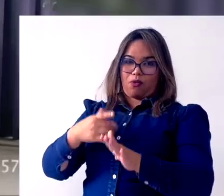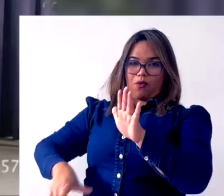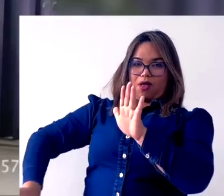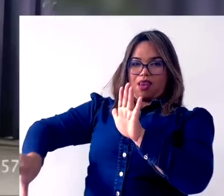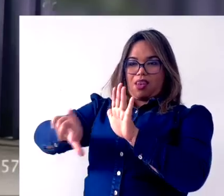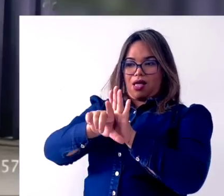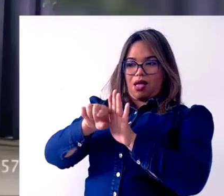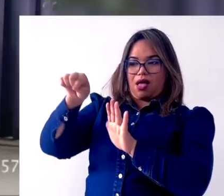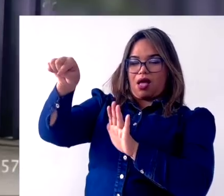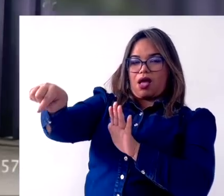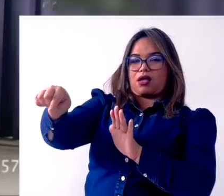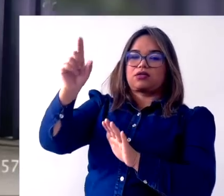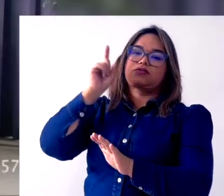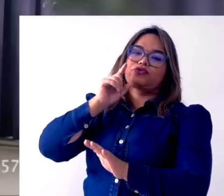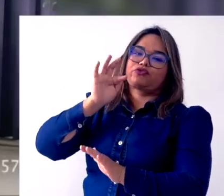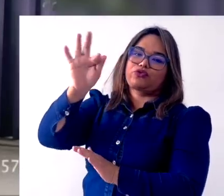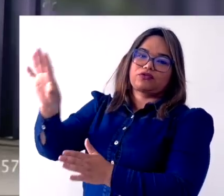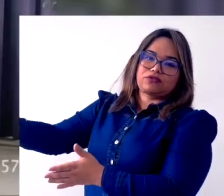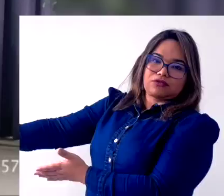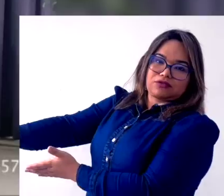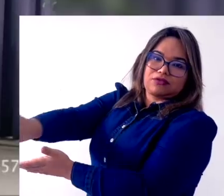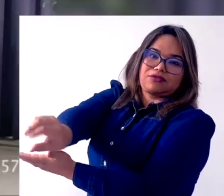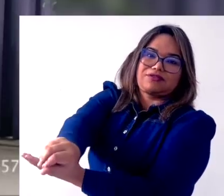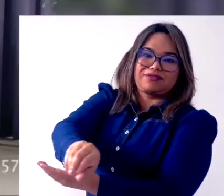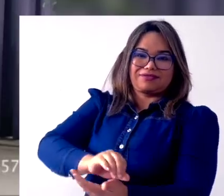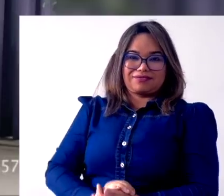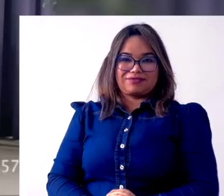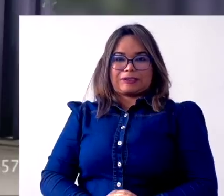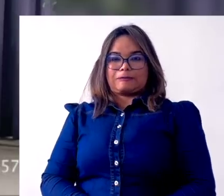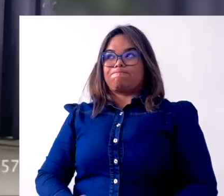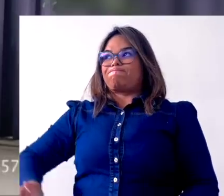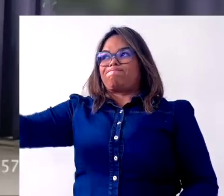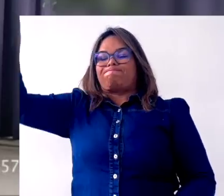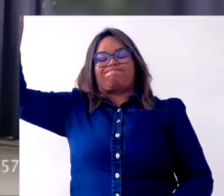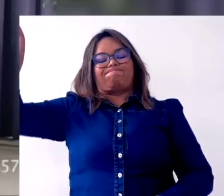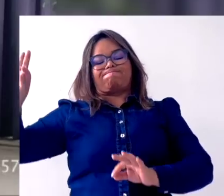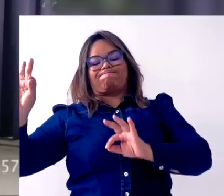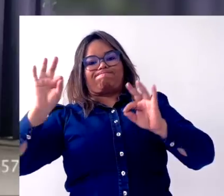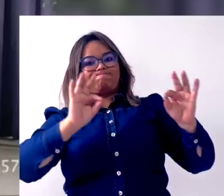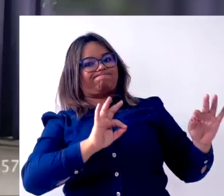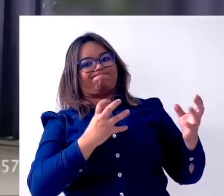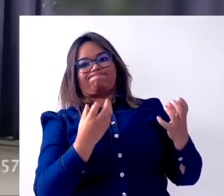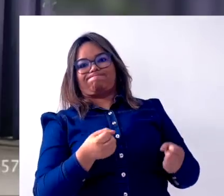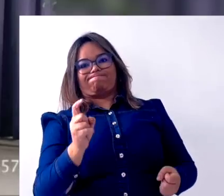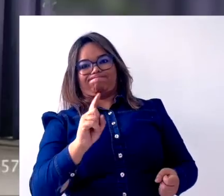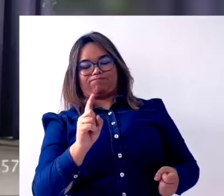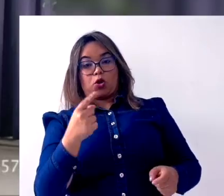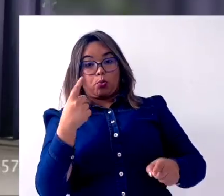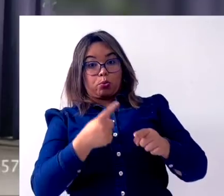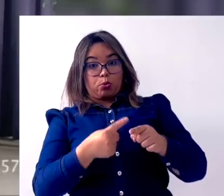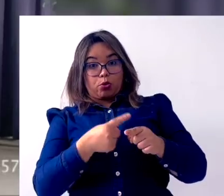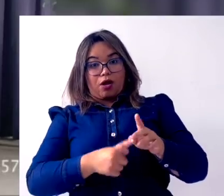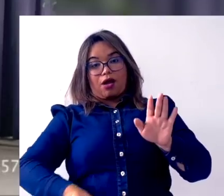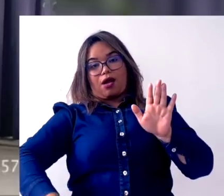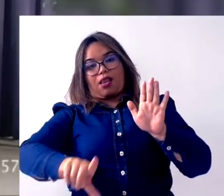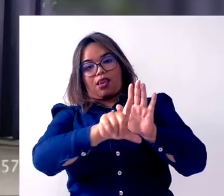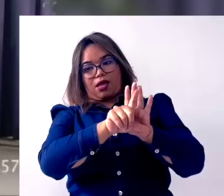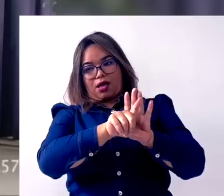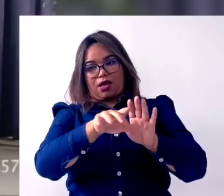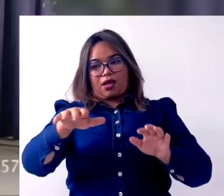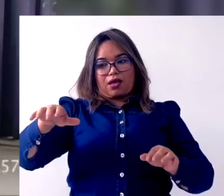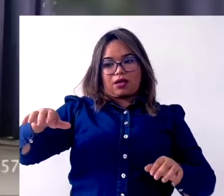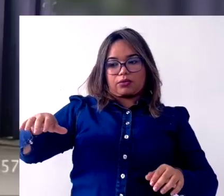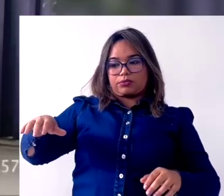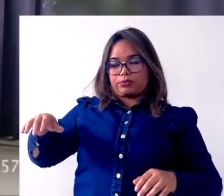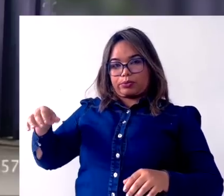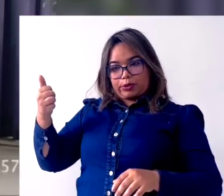verdade? Então eu vou estar encrencado com Deus, porque essas leis podem ser contrárias à lei de Deus. Então eu terei que